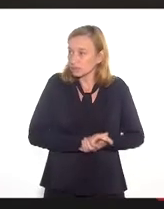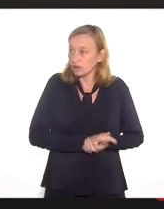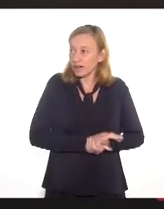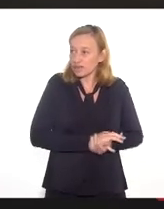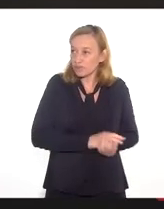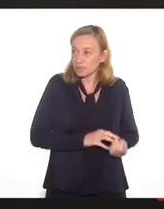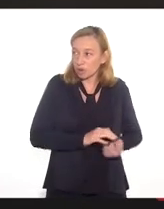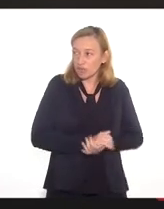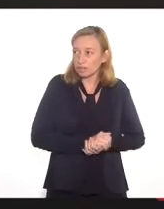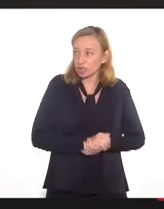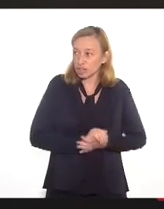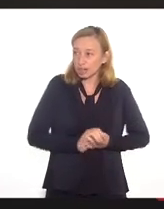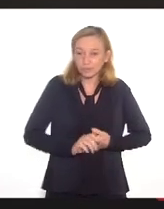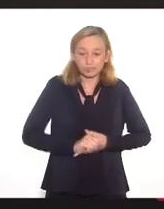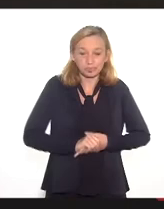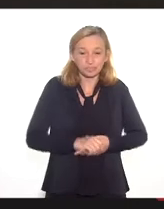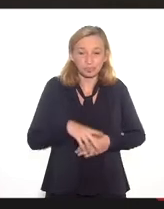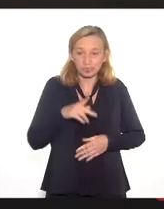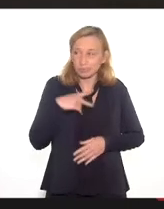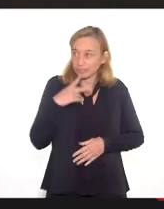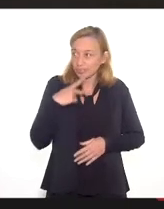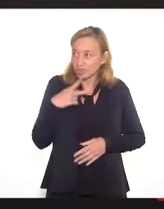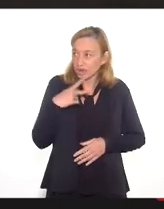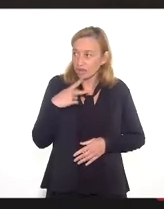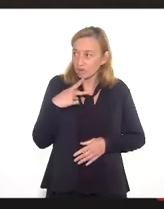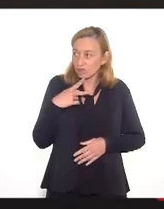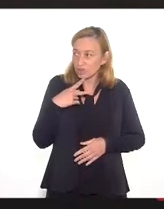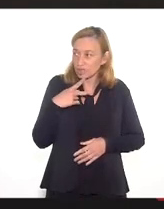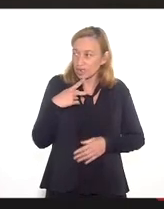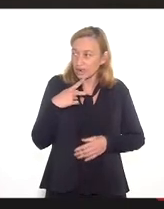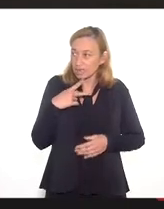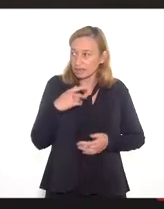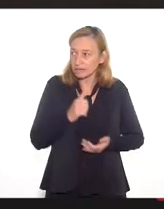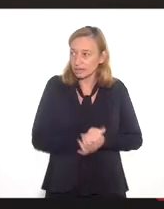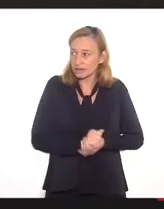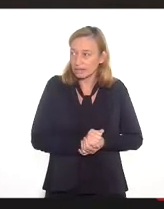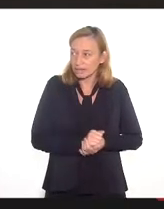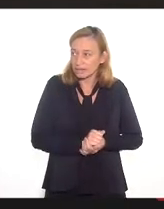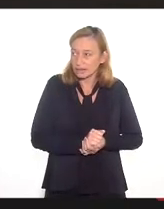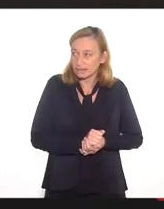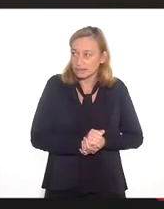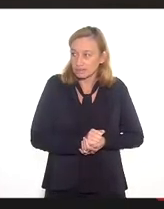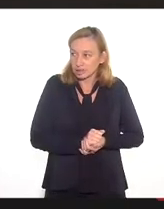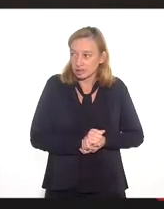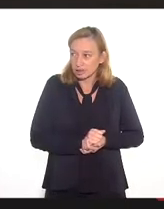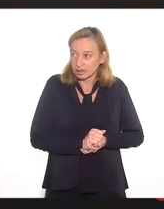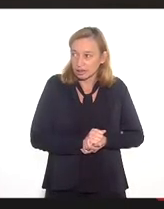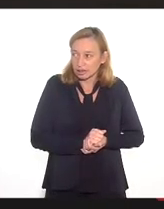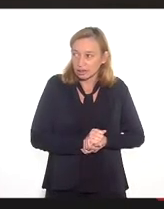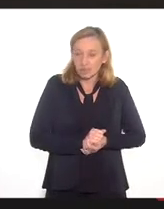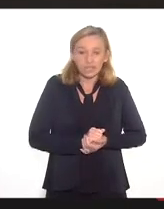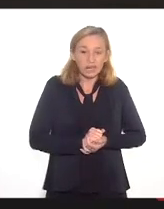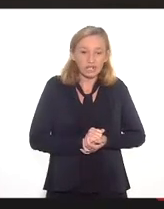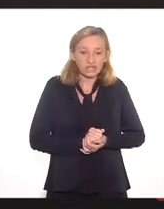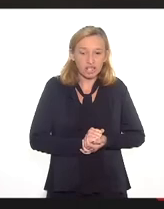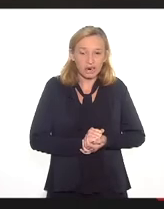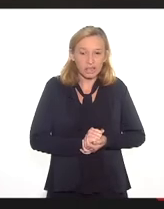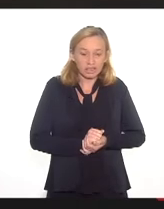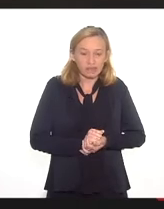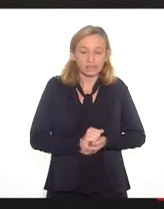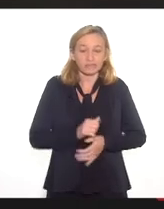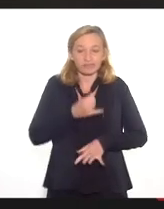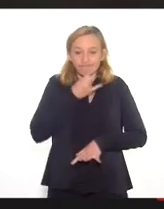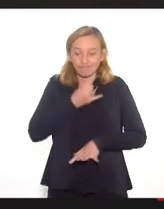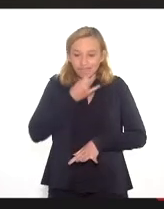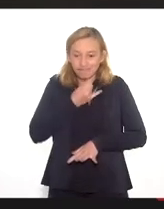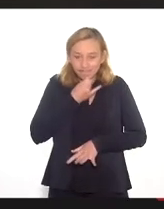tendo que falar ainda sobre chacinas desse porte qualquer chacina é uma tragédia